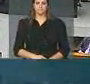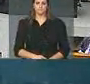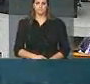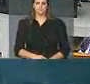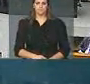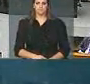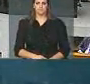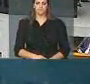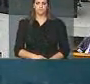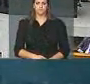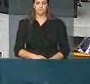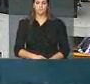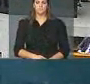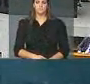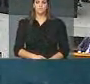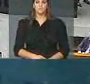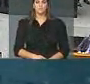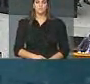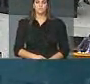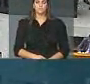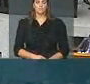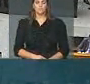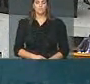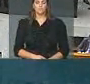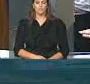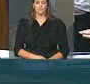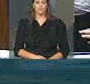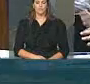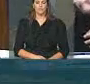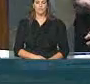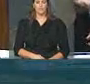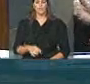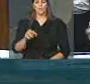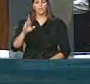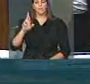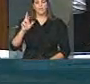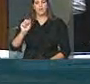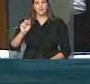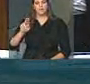imposto de renda que está na pauta. Ao senador Raul Júgima